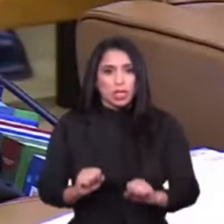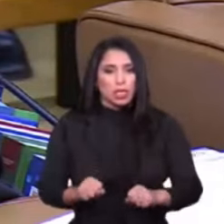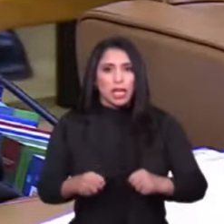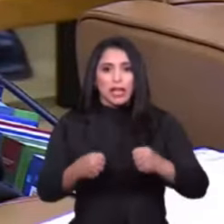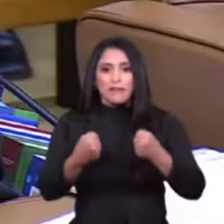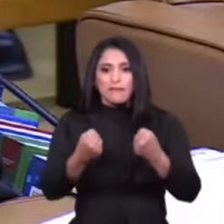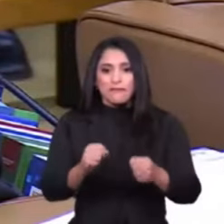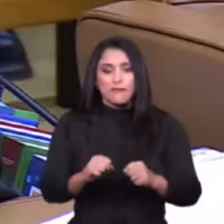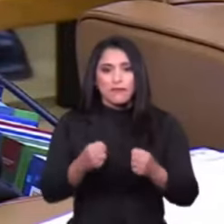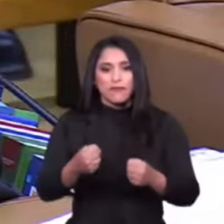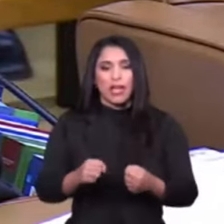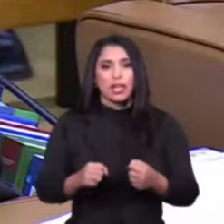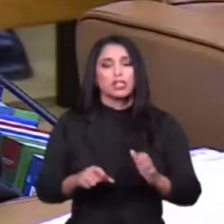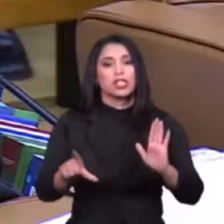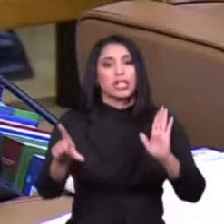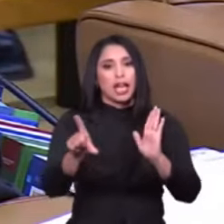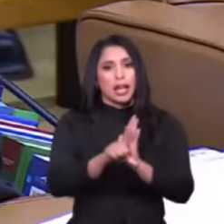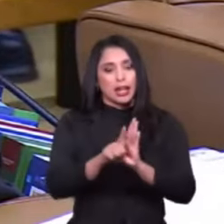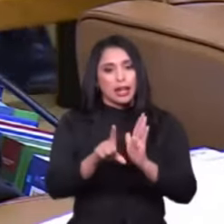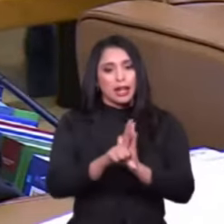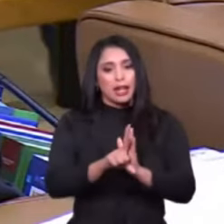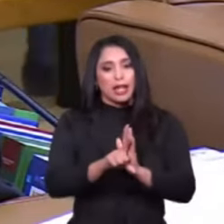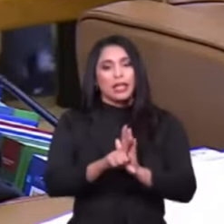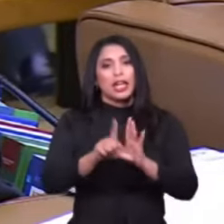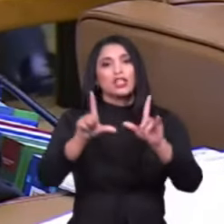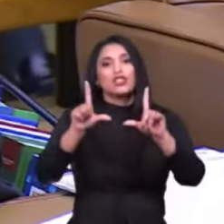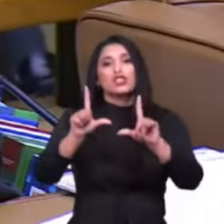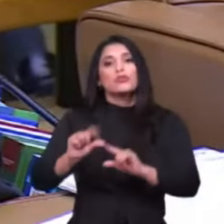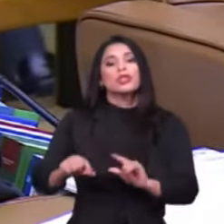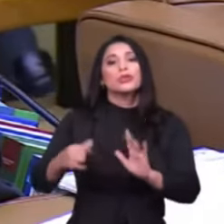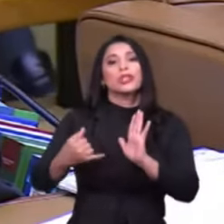os legisladores a reduzirem os impostos.